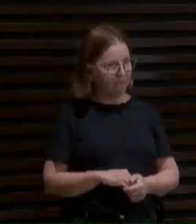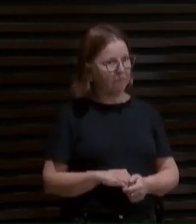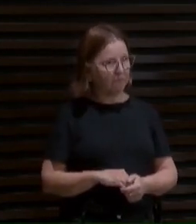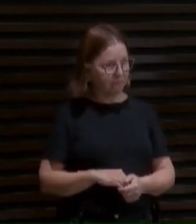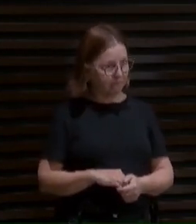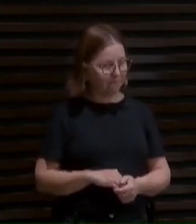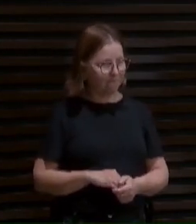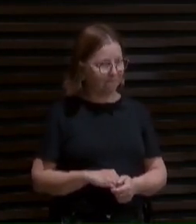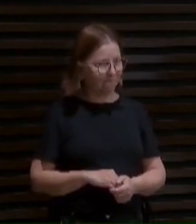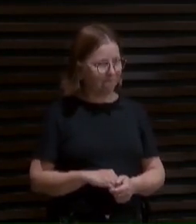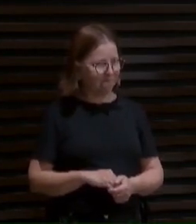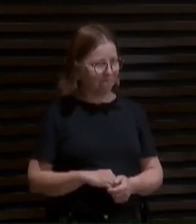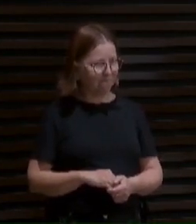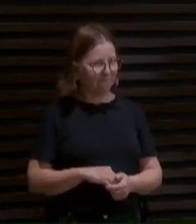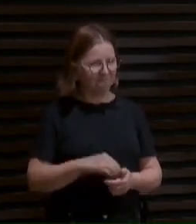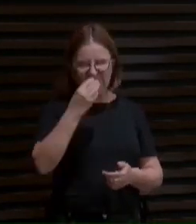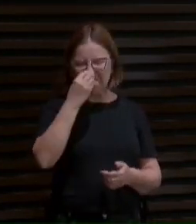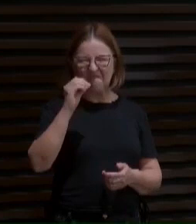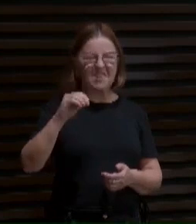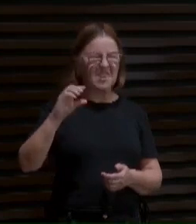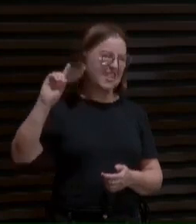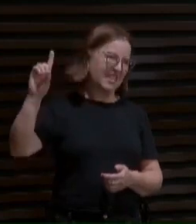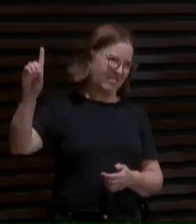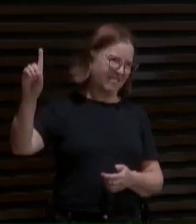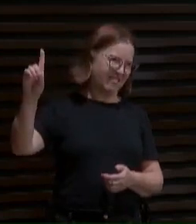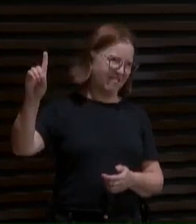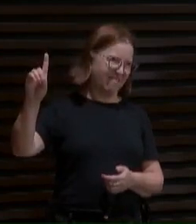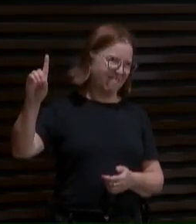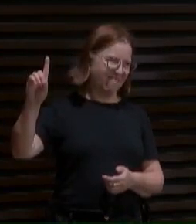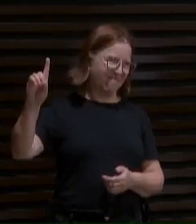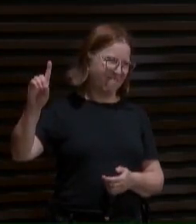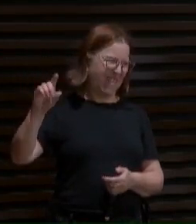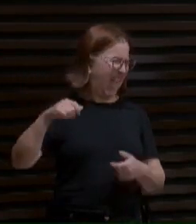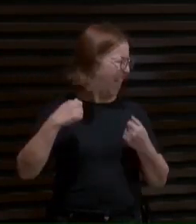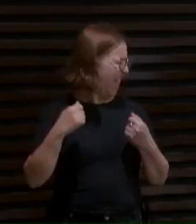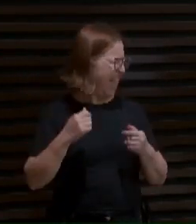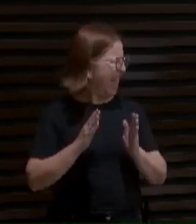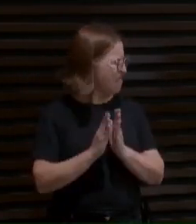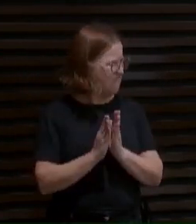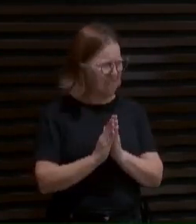dispensa Deus, dispensa a oração.